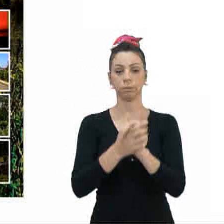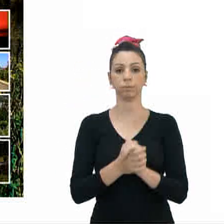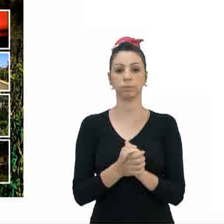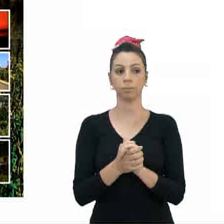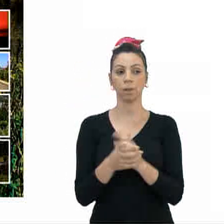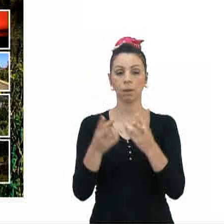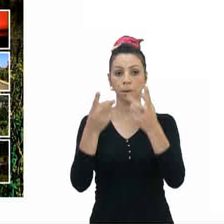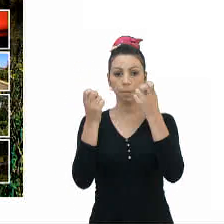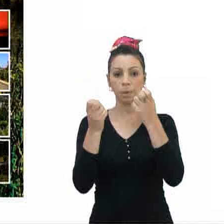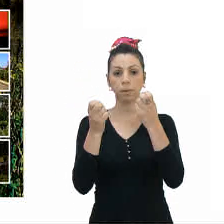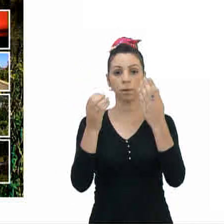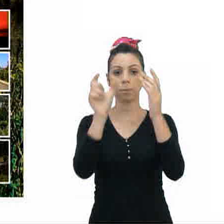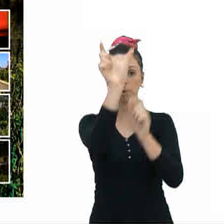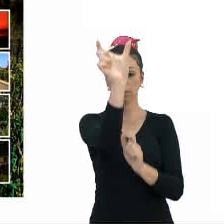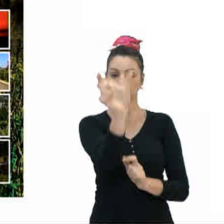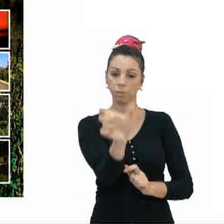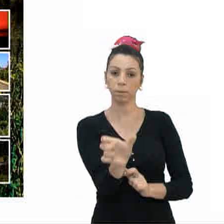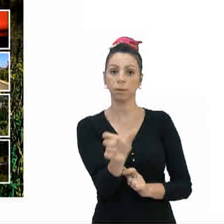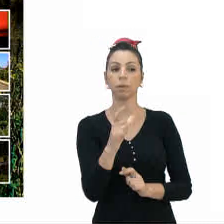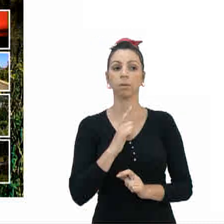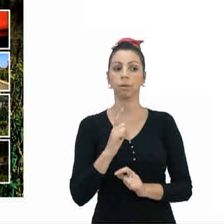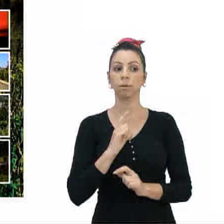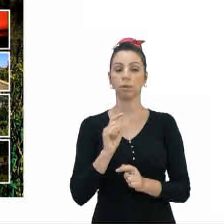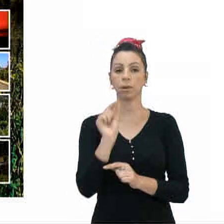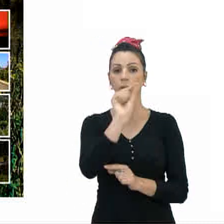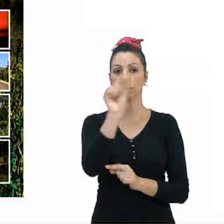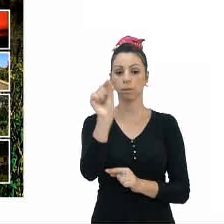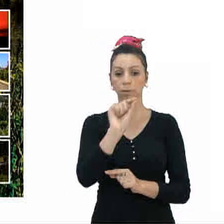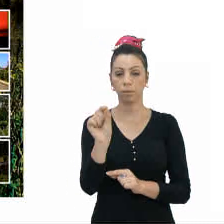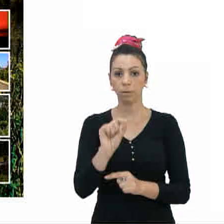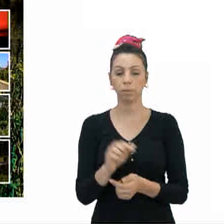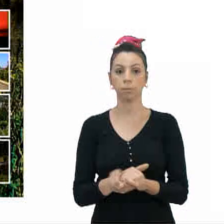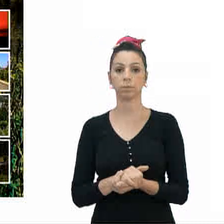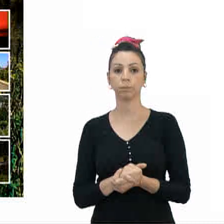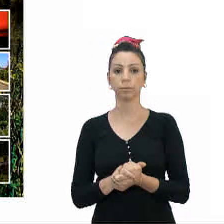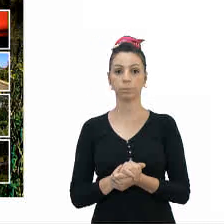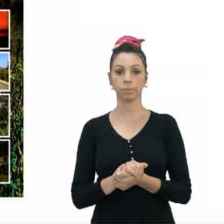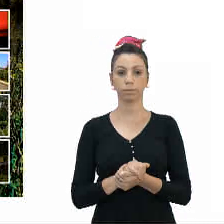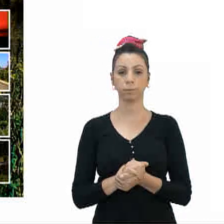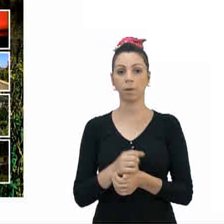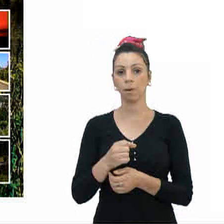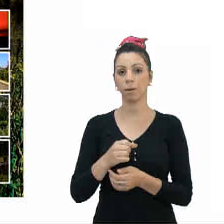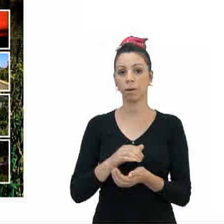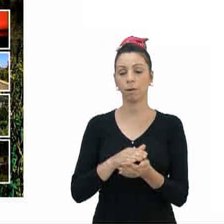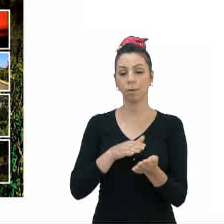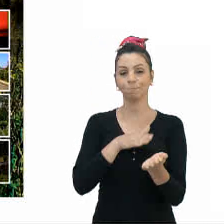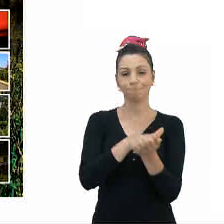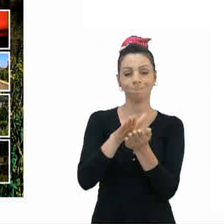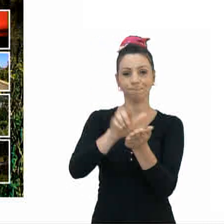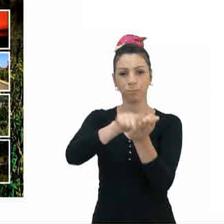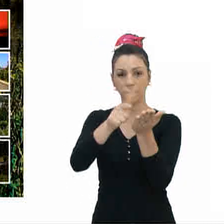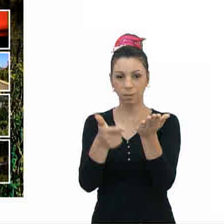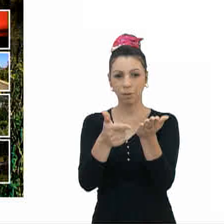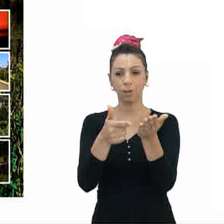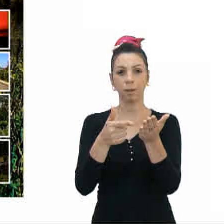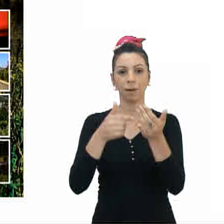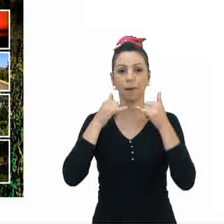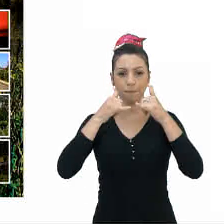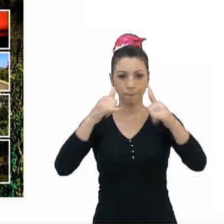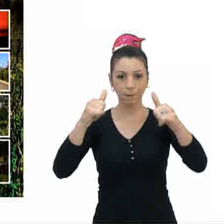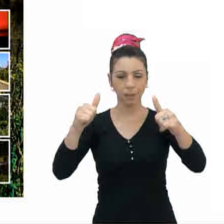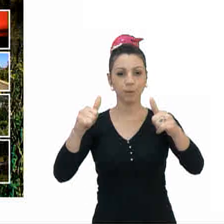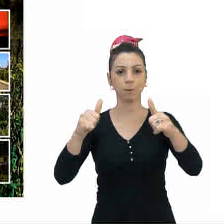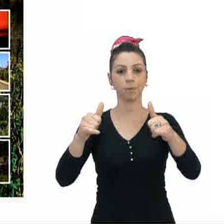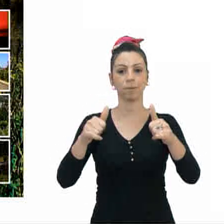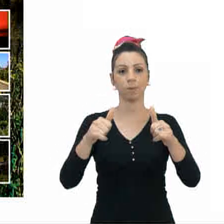aqui no meio eu tenho escrito publicidade local. Tá vendo? Eu tenho aqui então 5